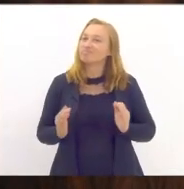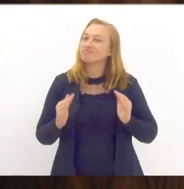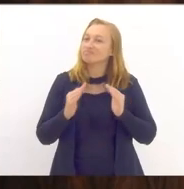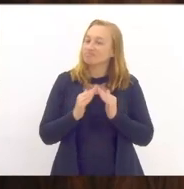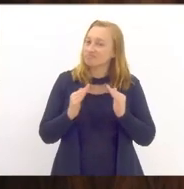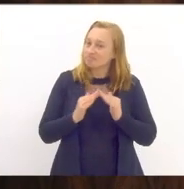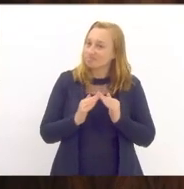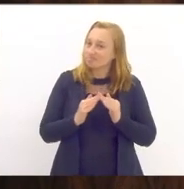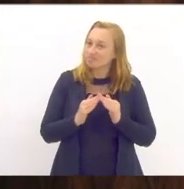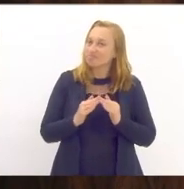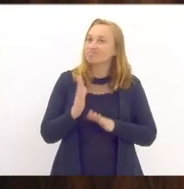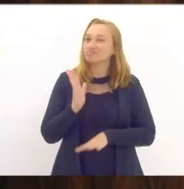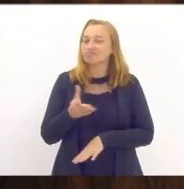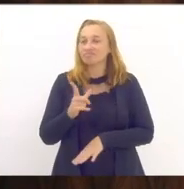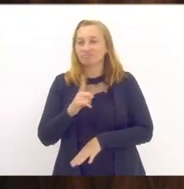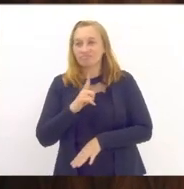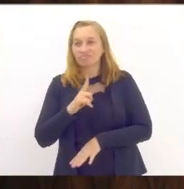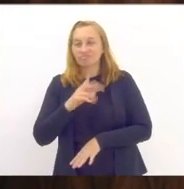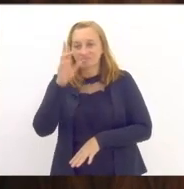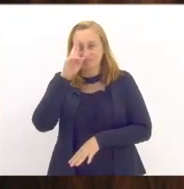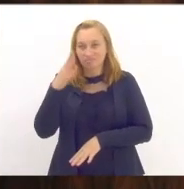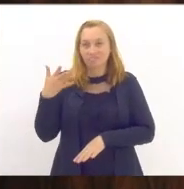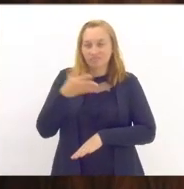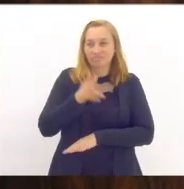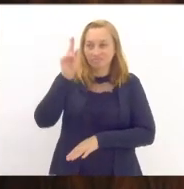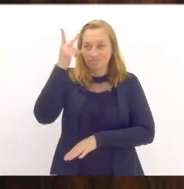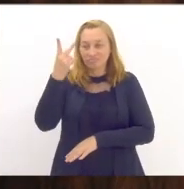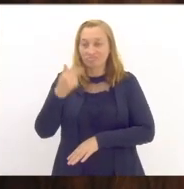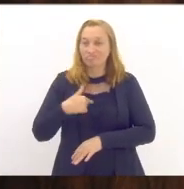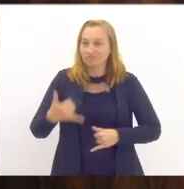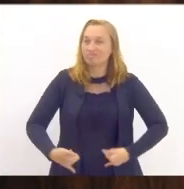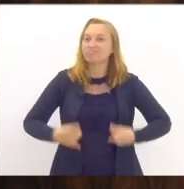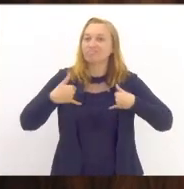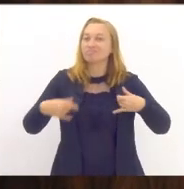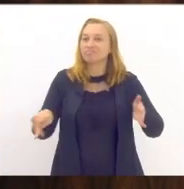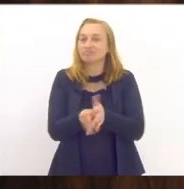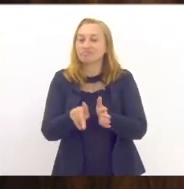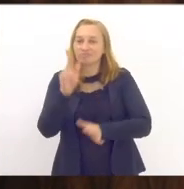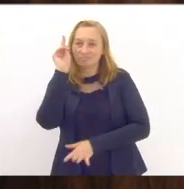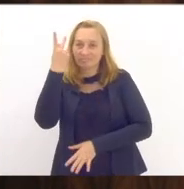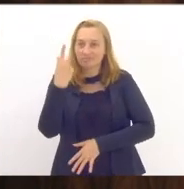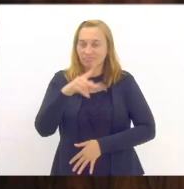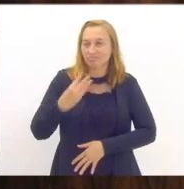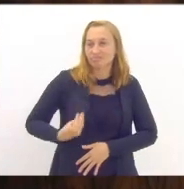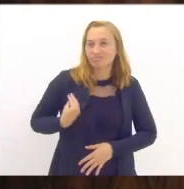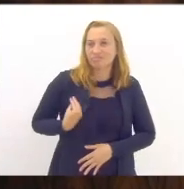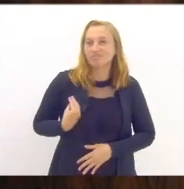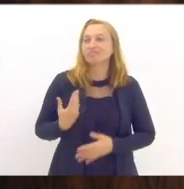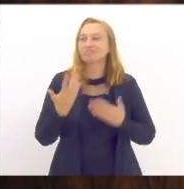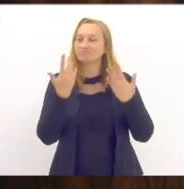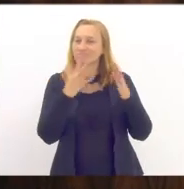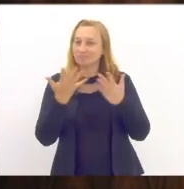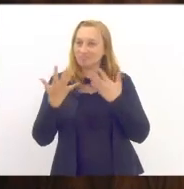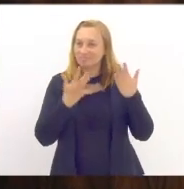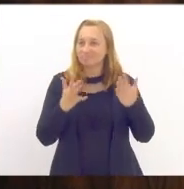casa já teve. O senhor entrou para a história e eu muito me honra ter feito parte dessa trajetória. Quero